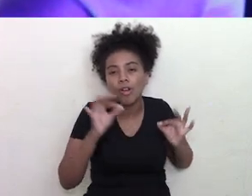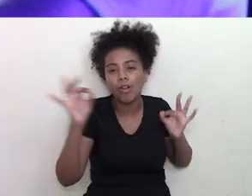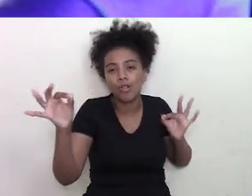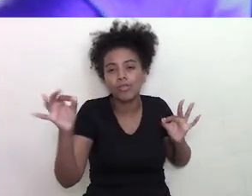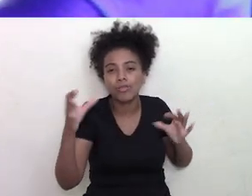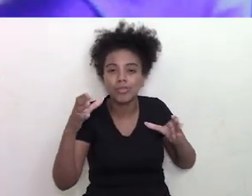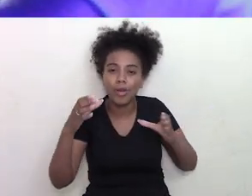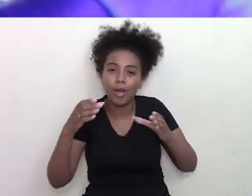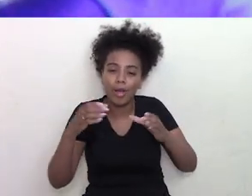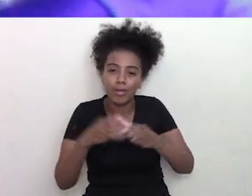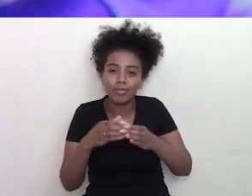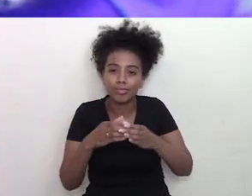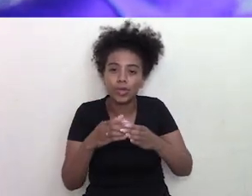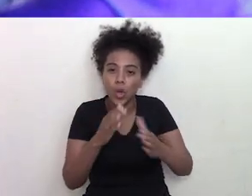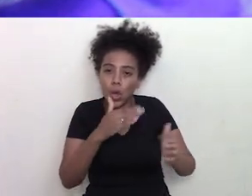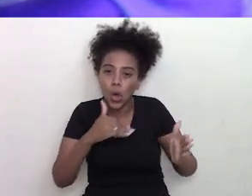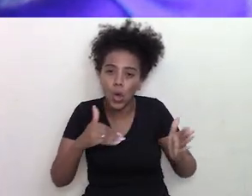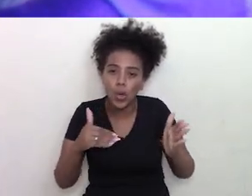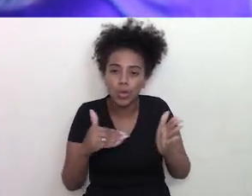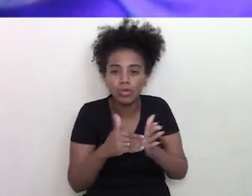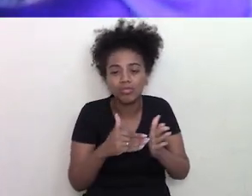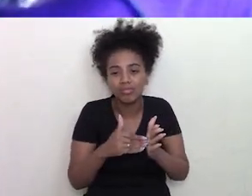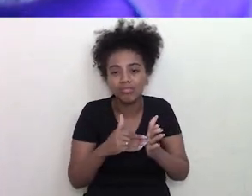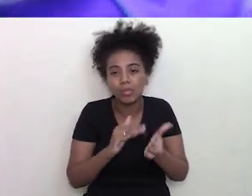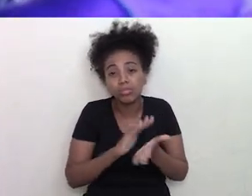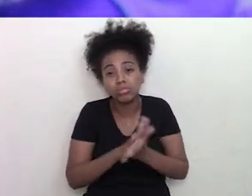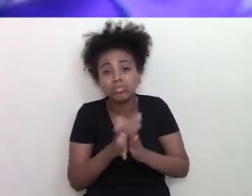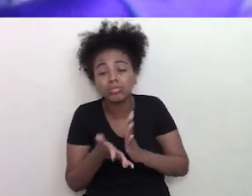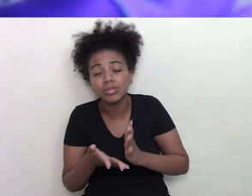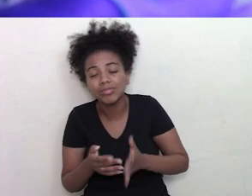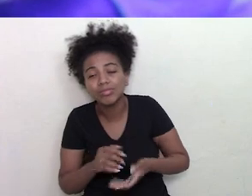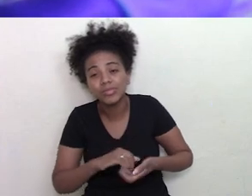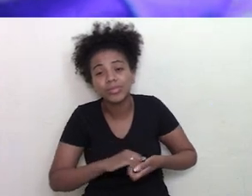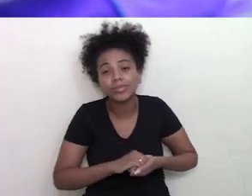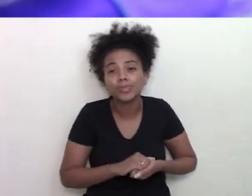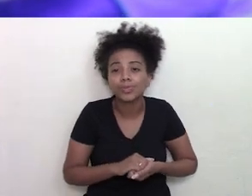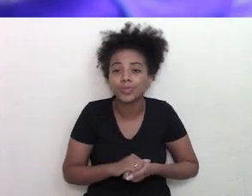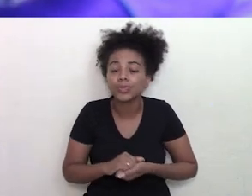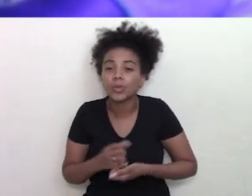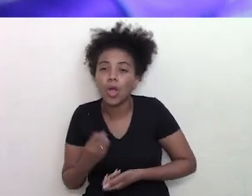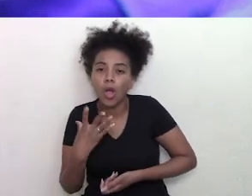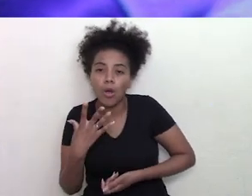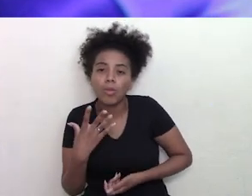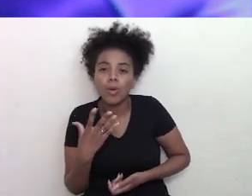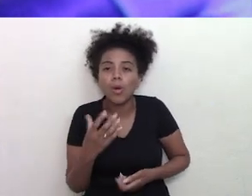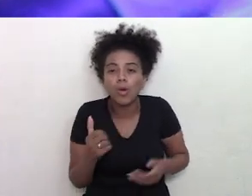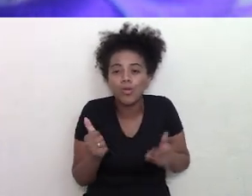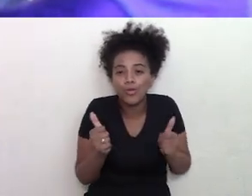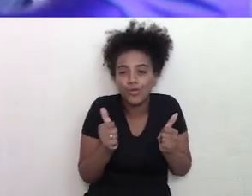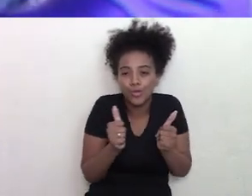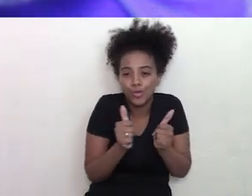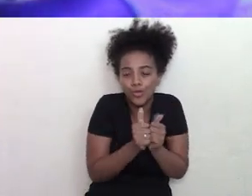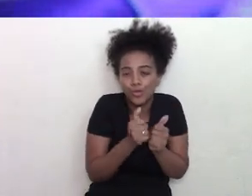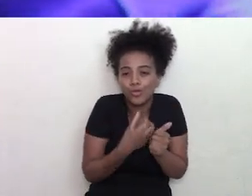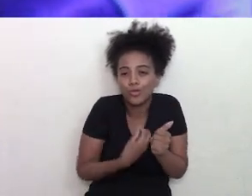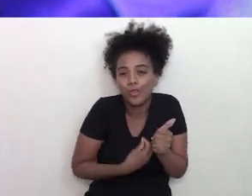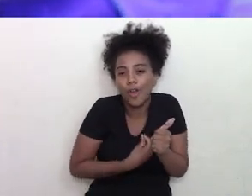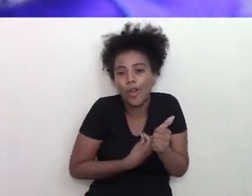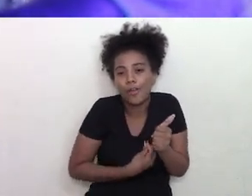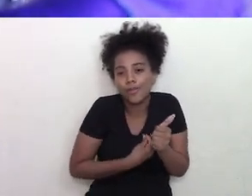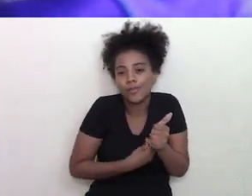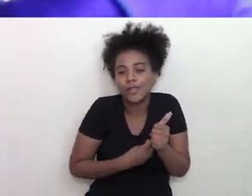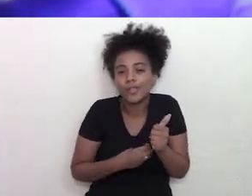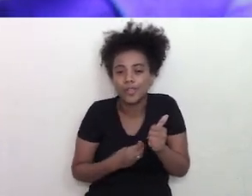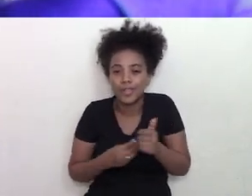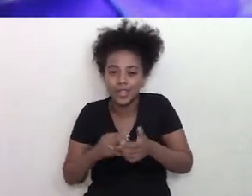inclusive nada. Nada mais, nada pode ser melhor do que a gente junto.